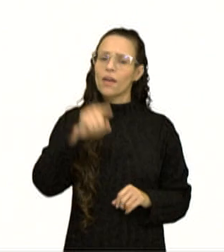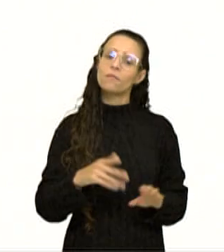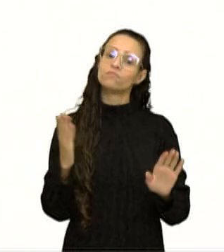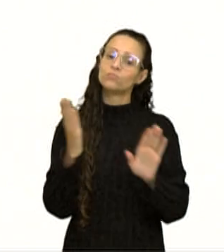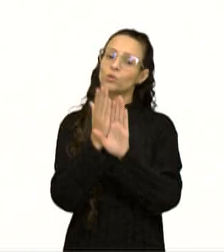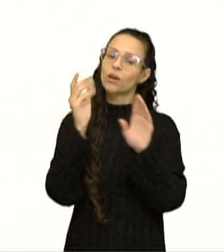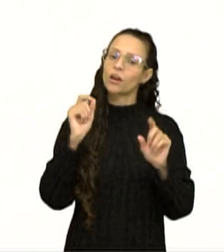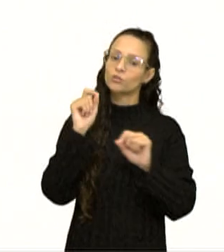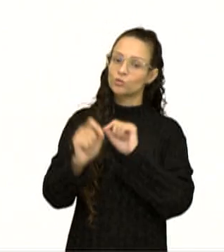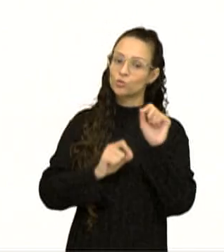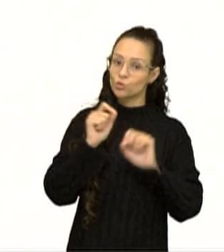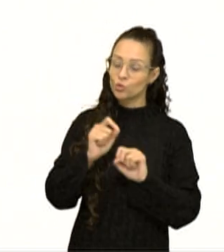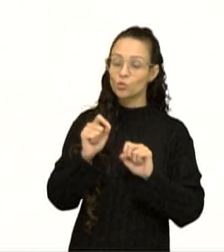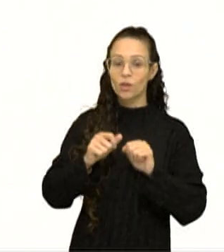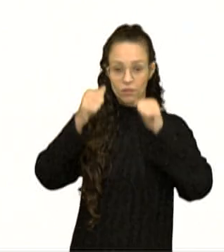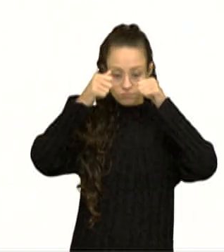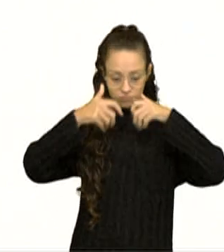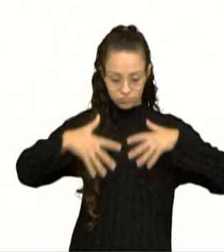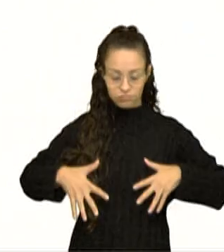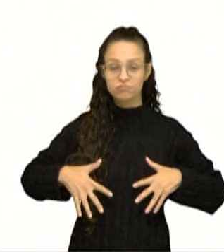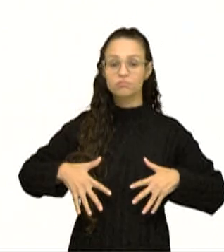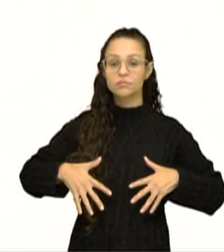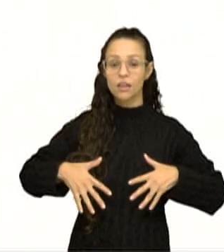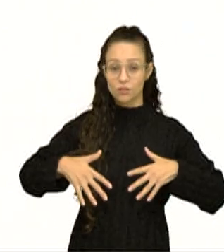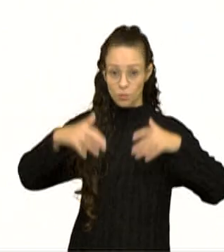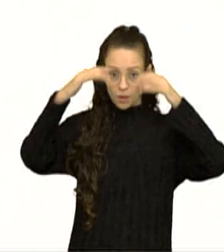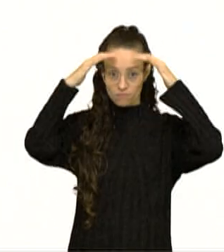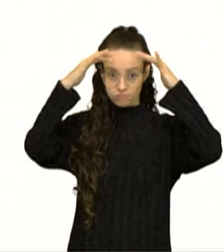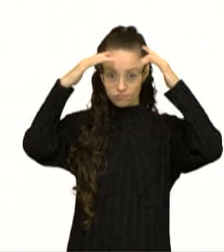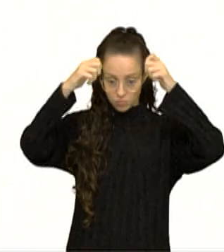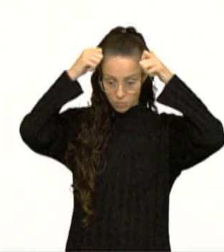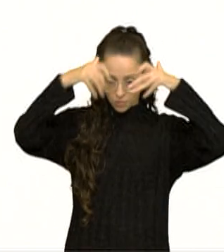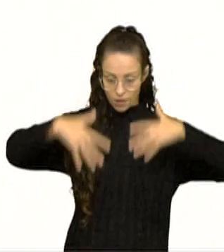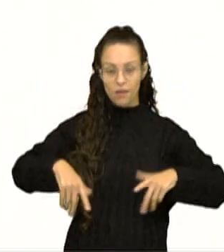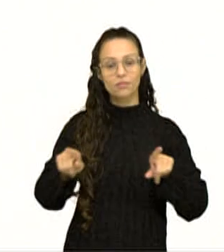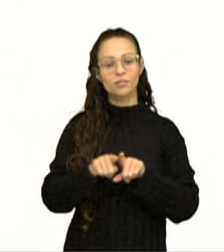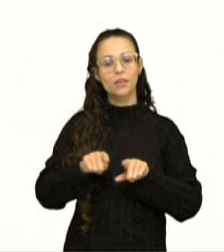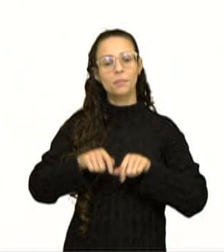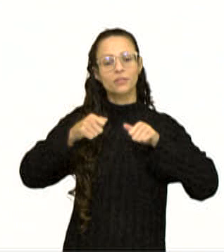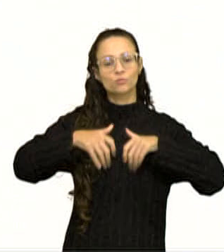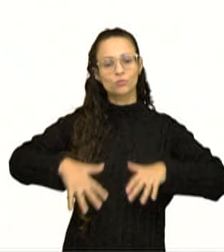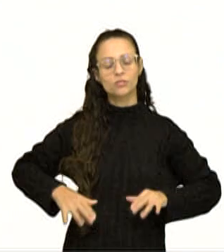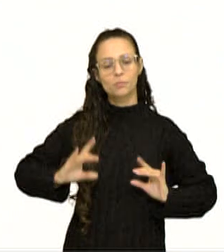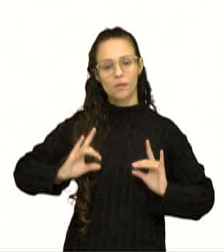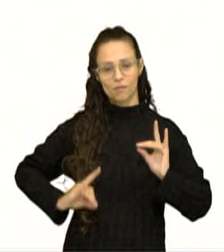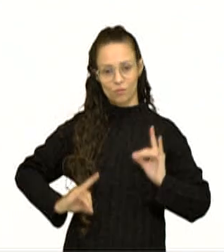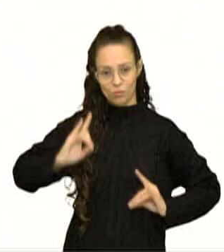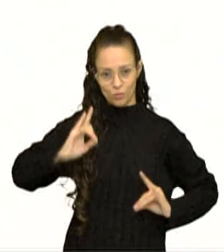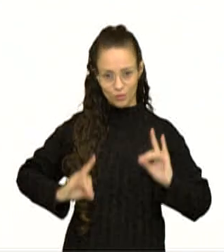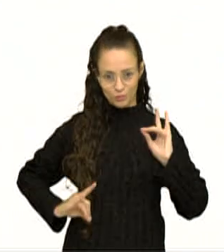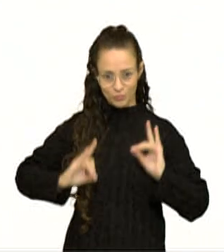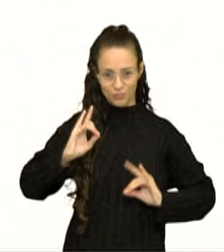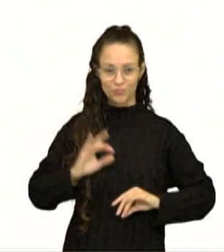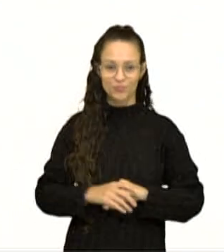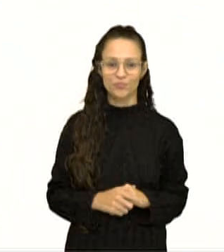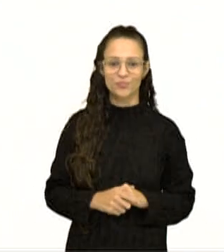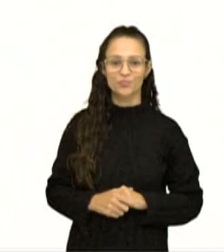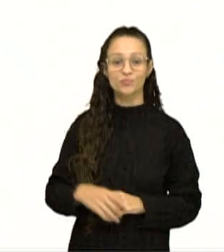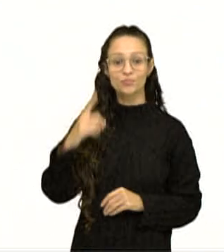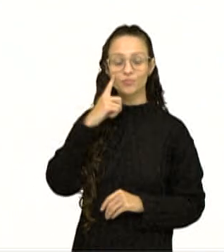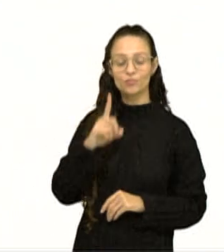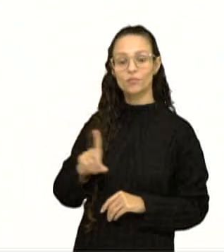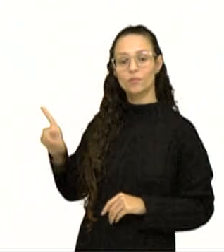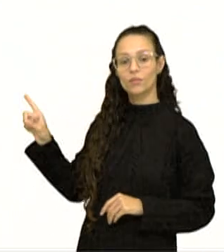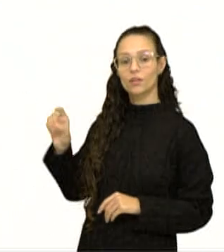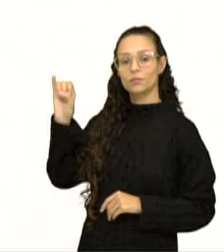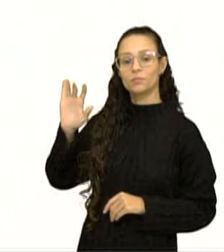resultado dos sistemas nervoso e do sistema endócrino. Olha só essa imagem aqui. O